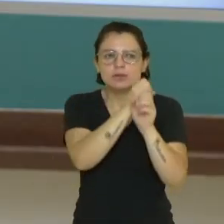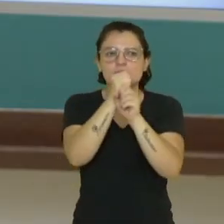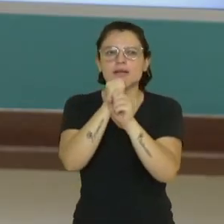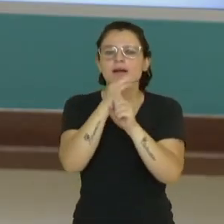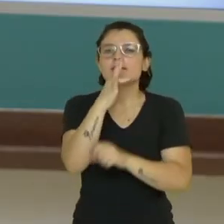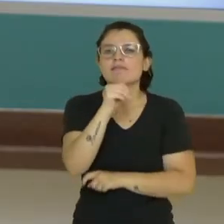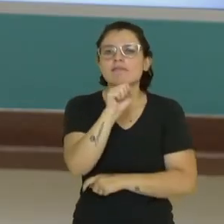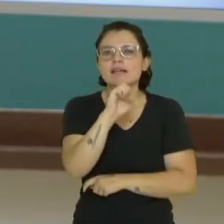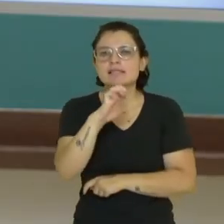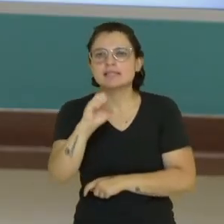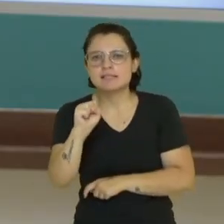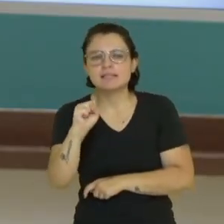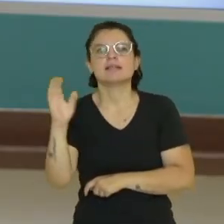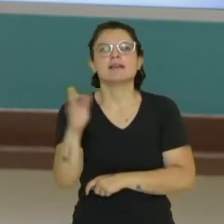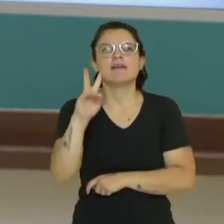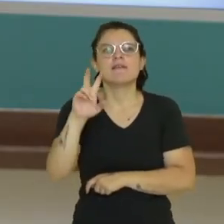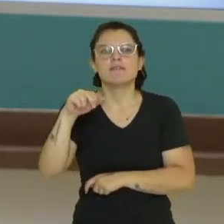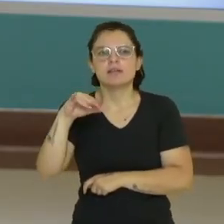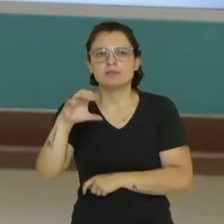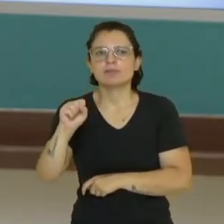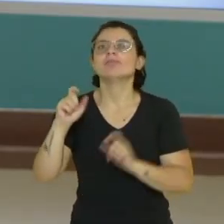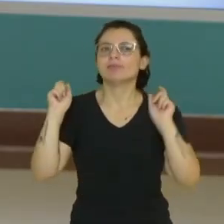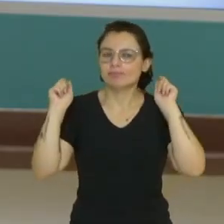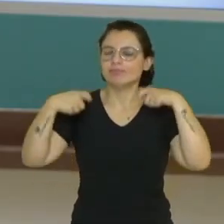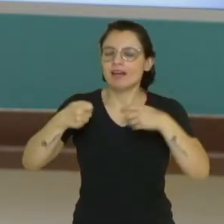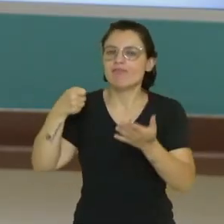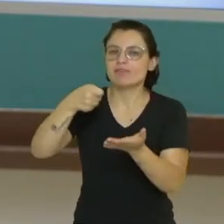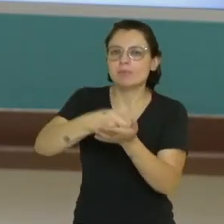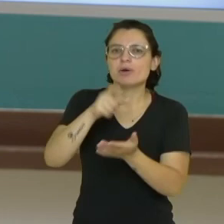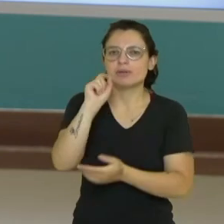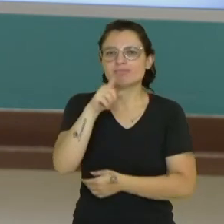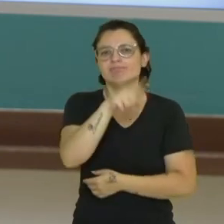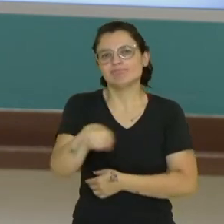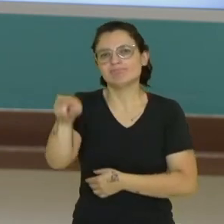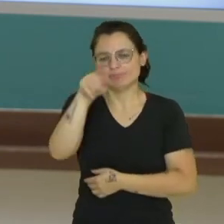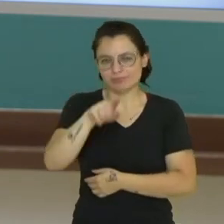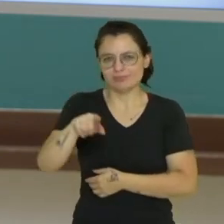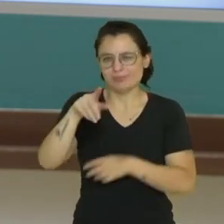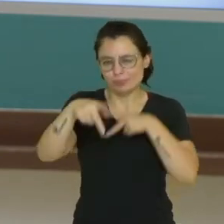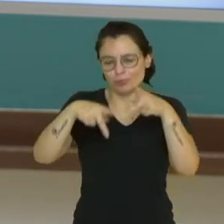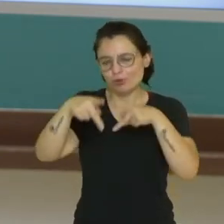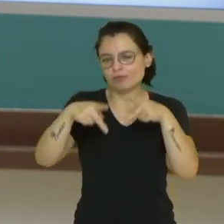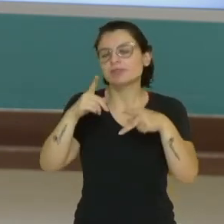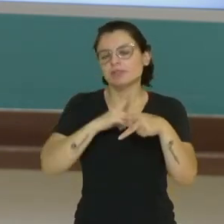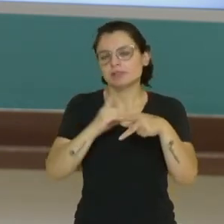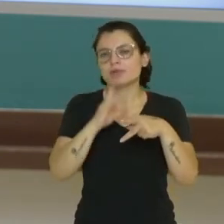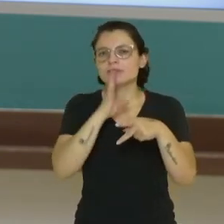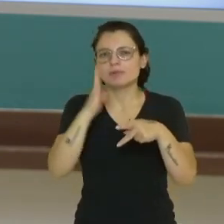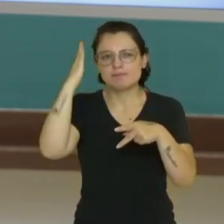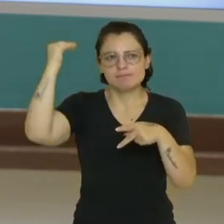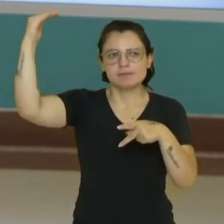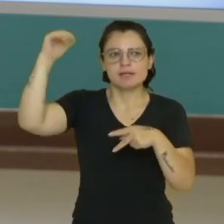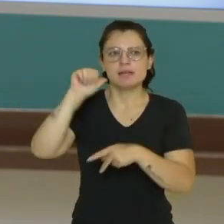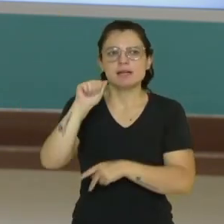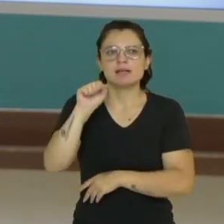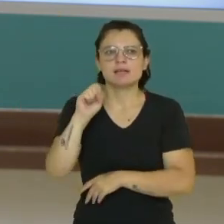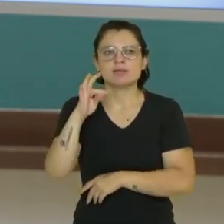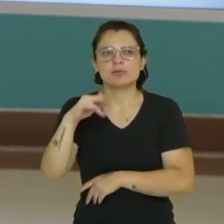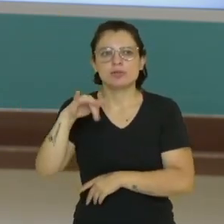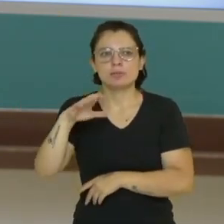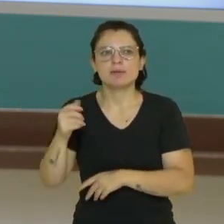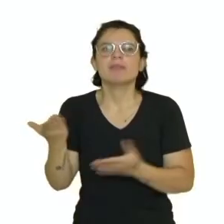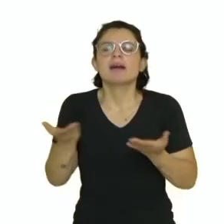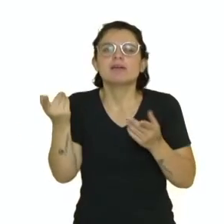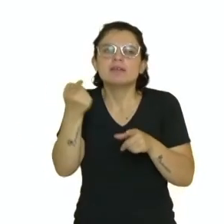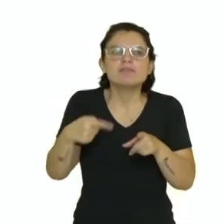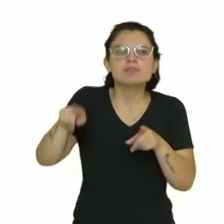disso, então, é possível afirmar que eles tinham conhecimento grande em astronomia, tá? Então vamos fazer a